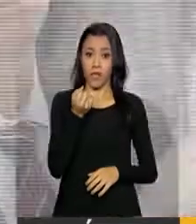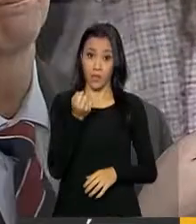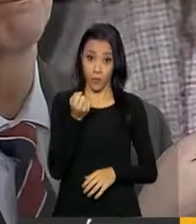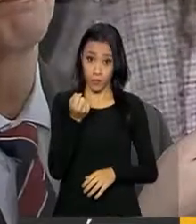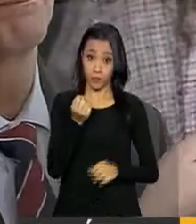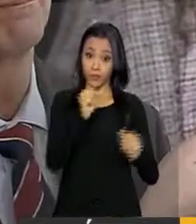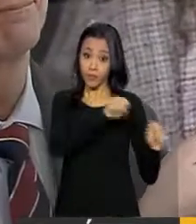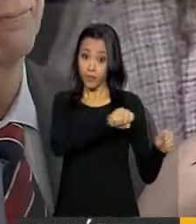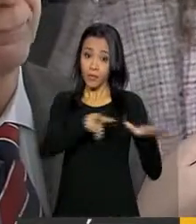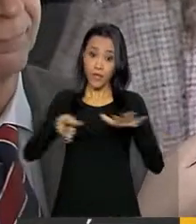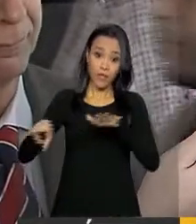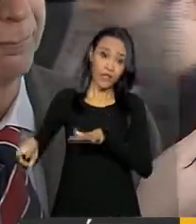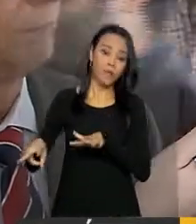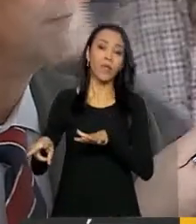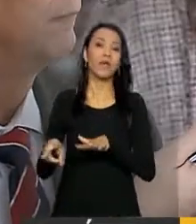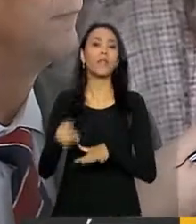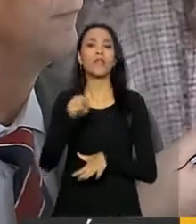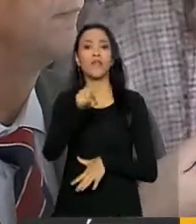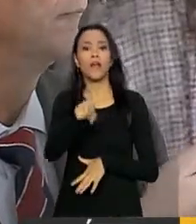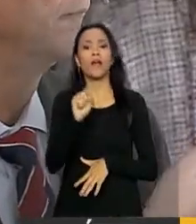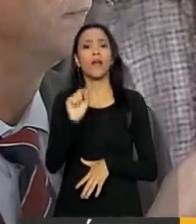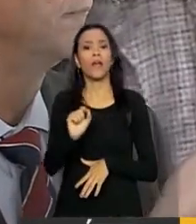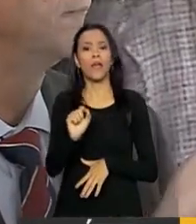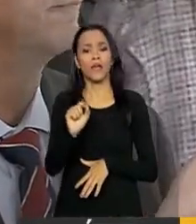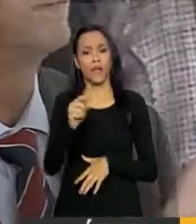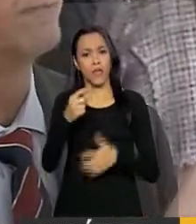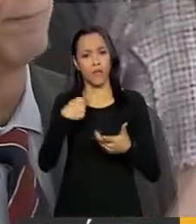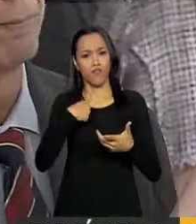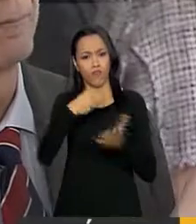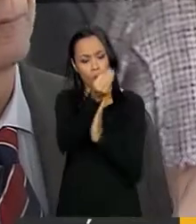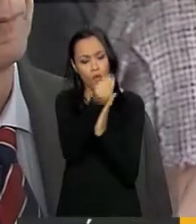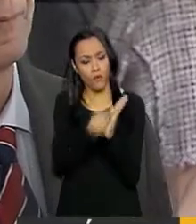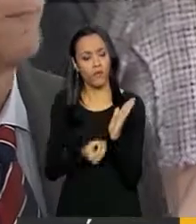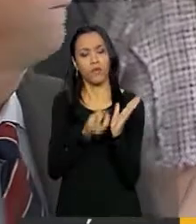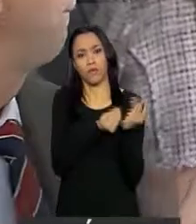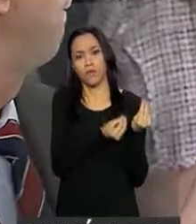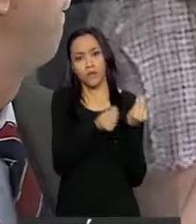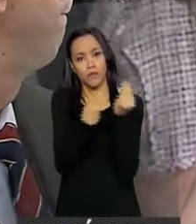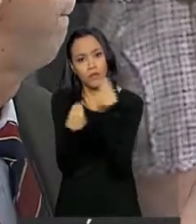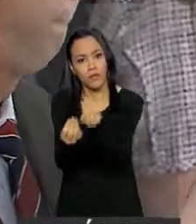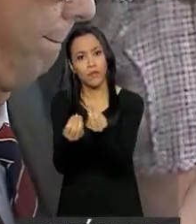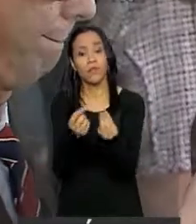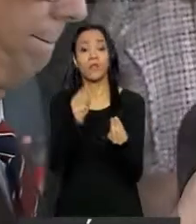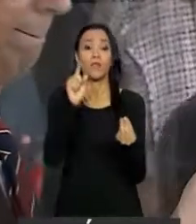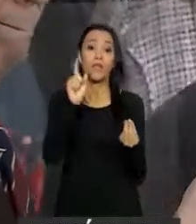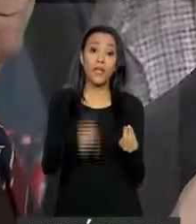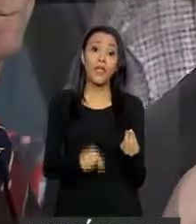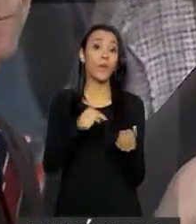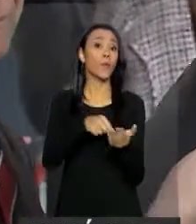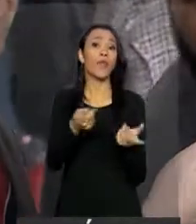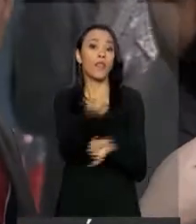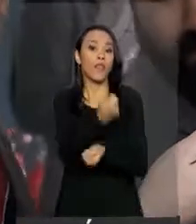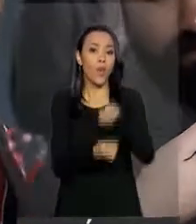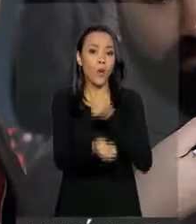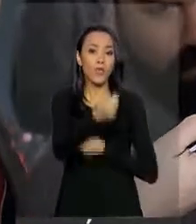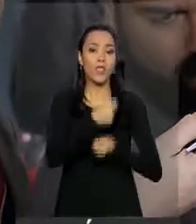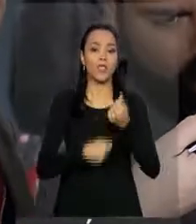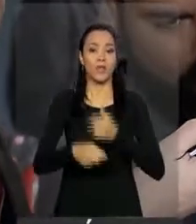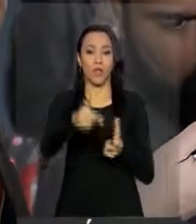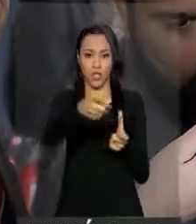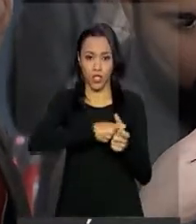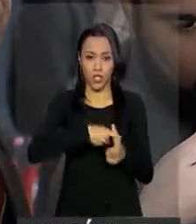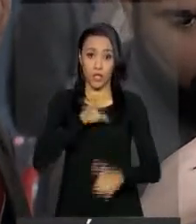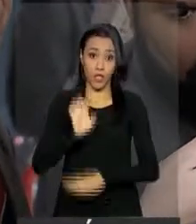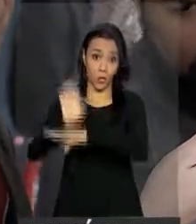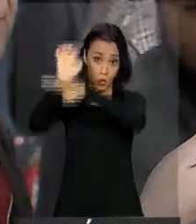vamos iniciar votando exatamente o requerimento de urgência do 257, que é essa da renegociação da dívida dos estados